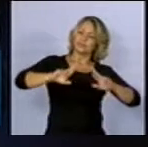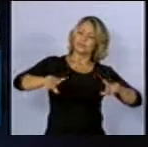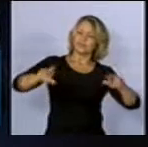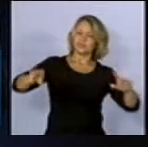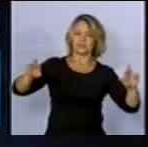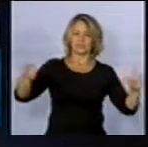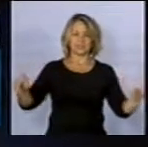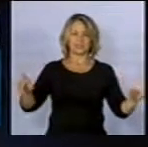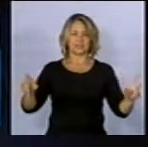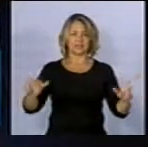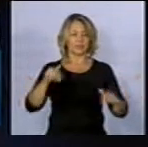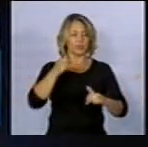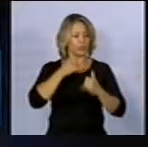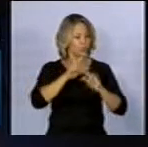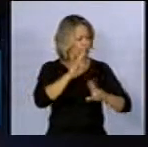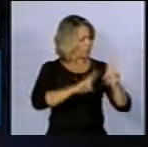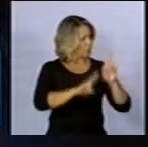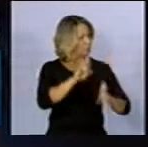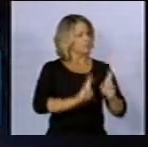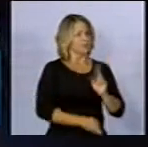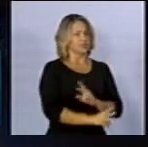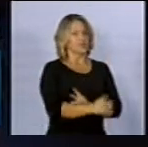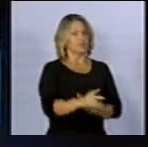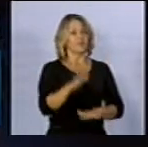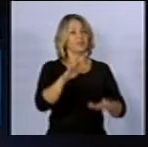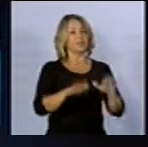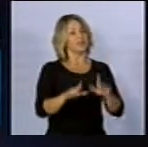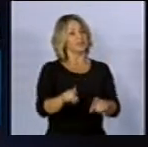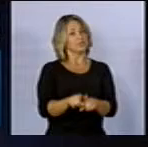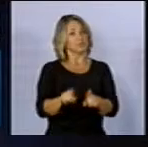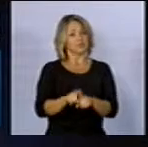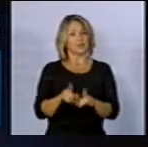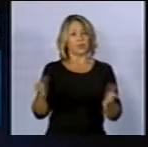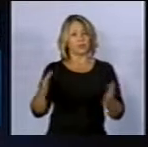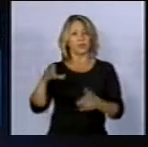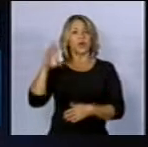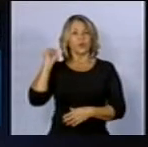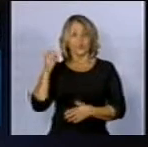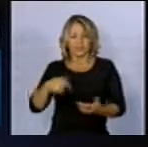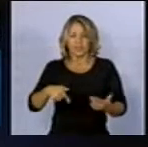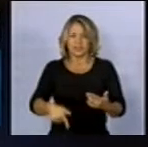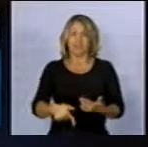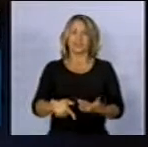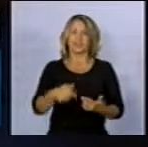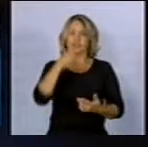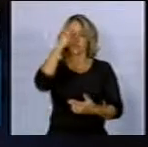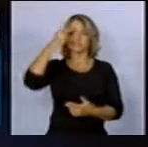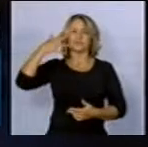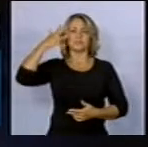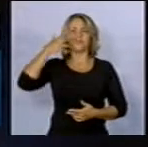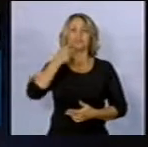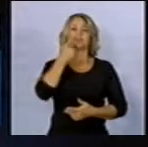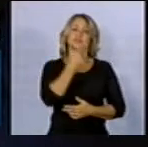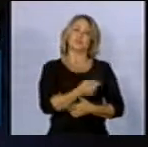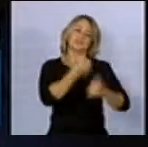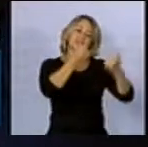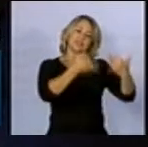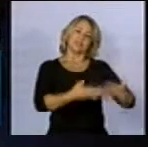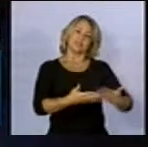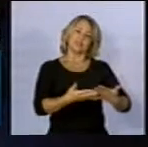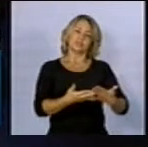forma desenfreada e muitas vezes eu ouvi hoje aqui alguns dos palestrantes falando na